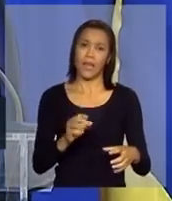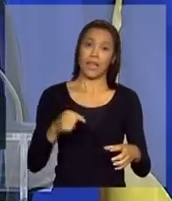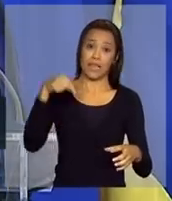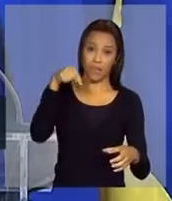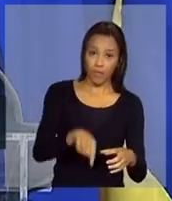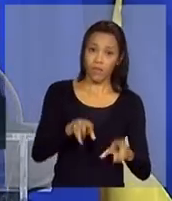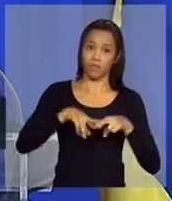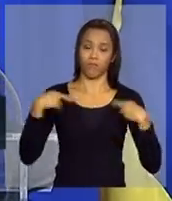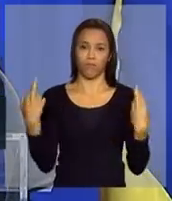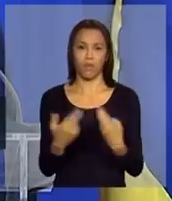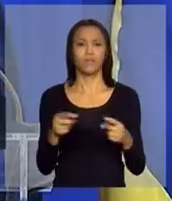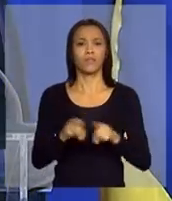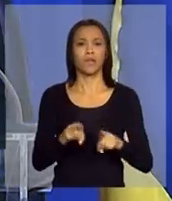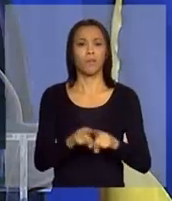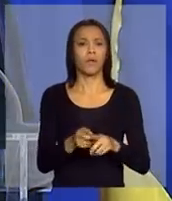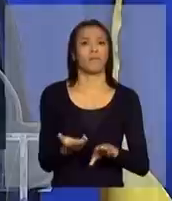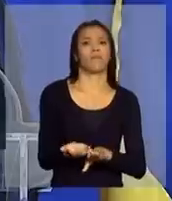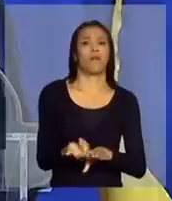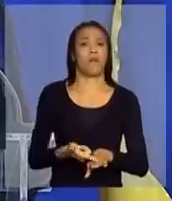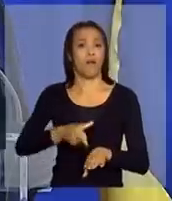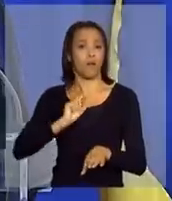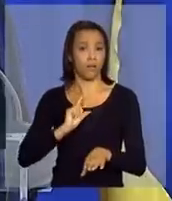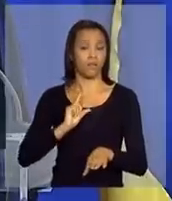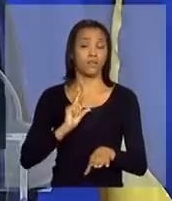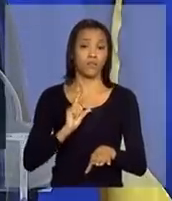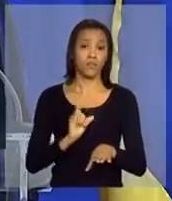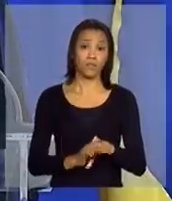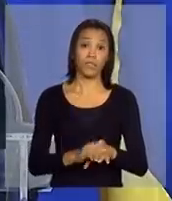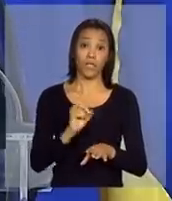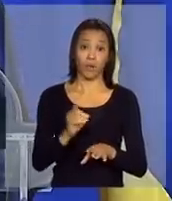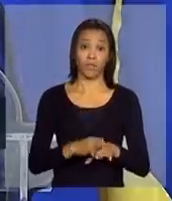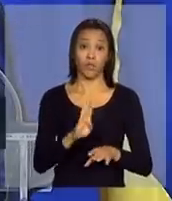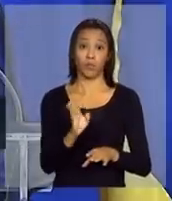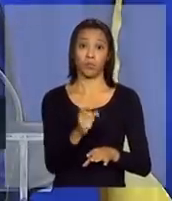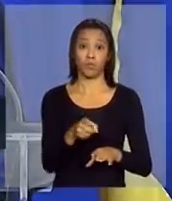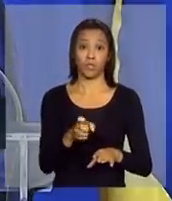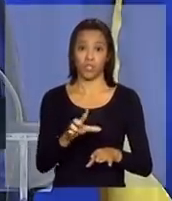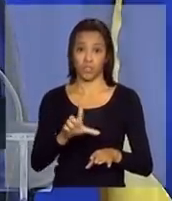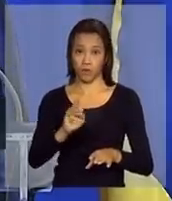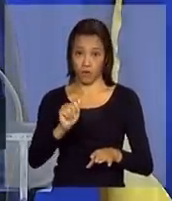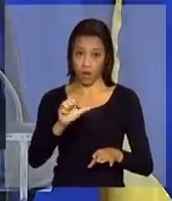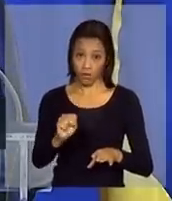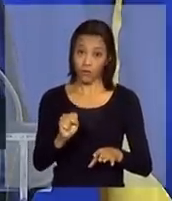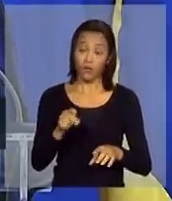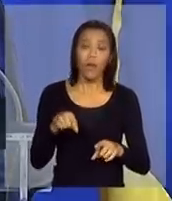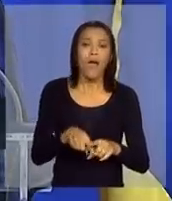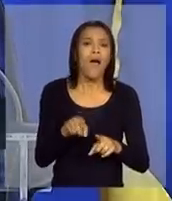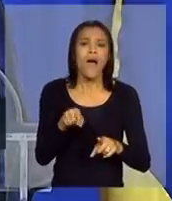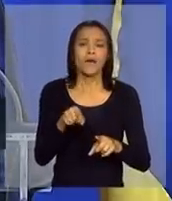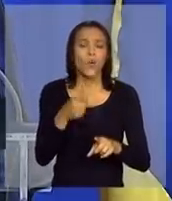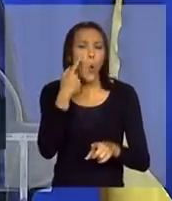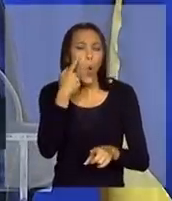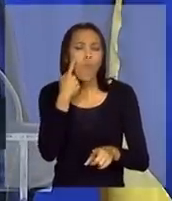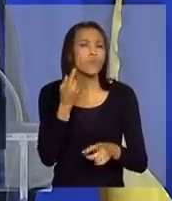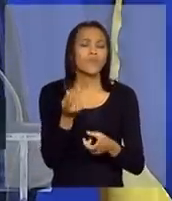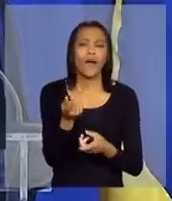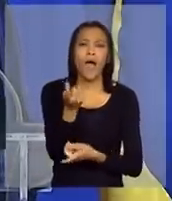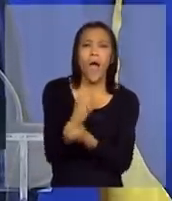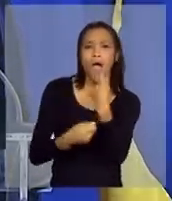cúpula como em sua edição anterior, em Bruxelas, as perspectivas da economia